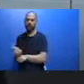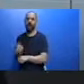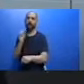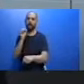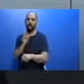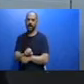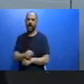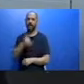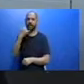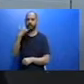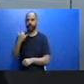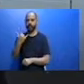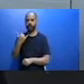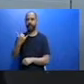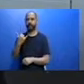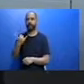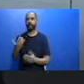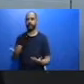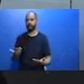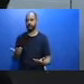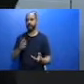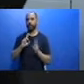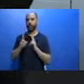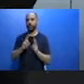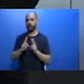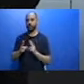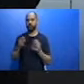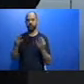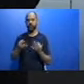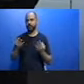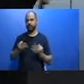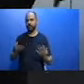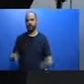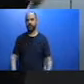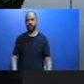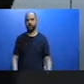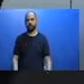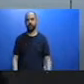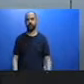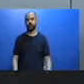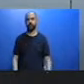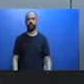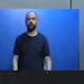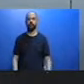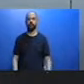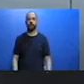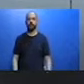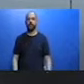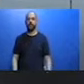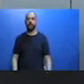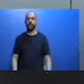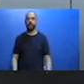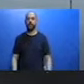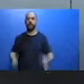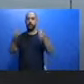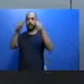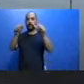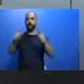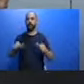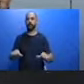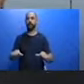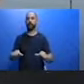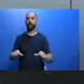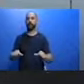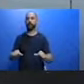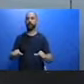o celular no trânsito tão perfeito a próxima imagem próximo cartaz